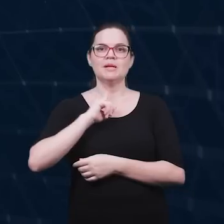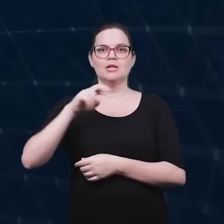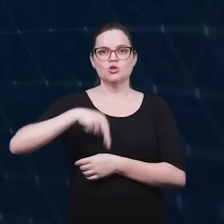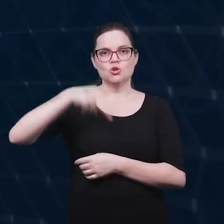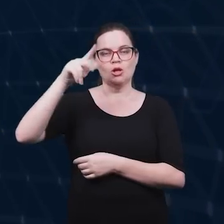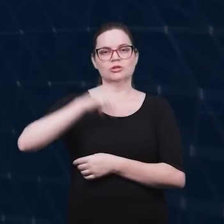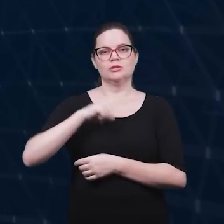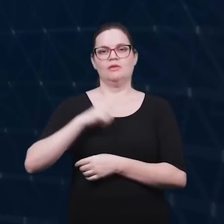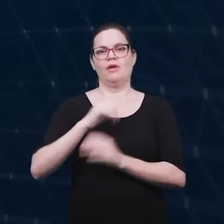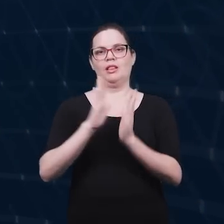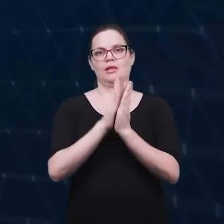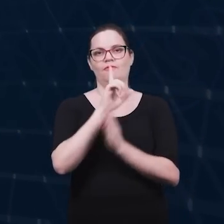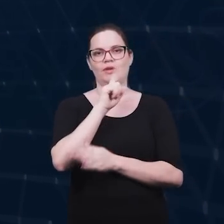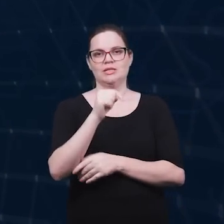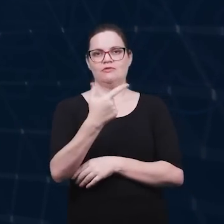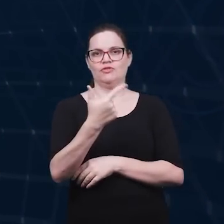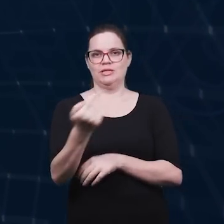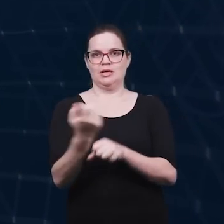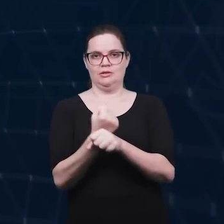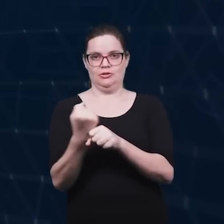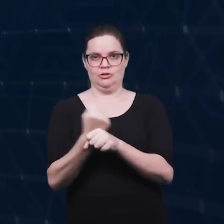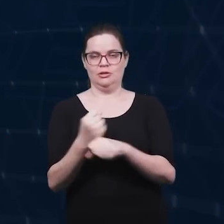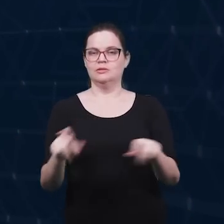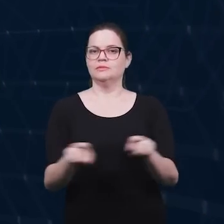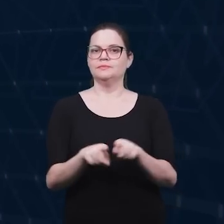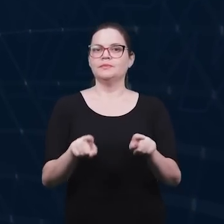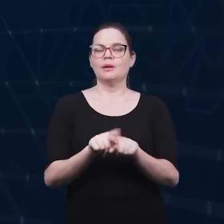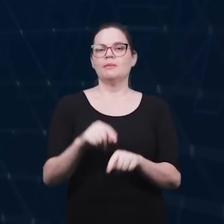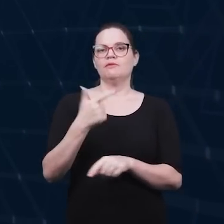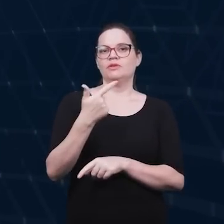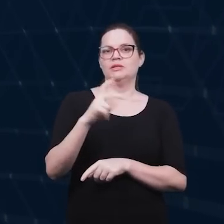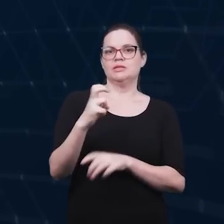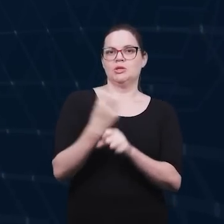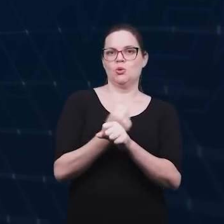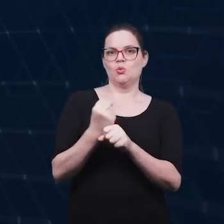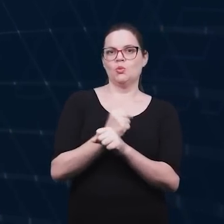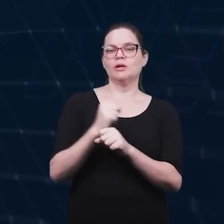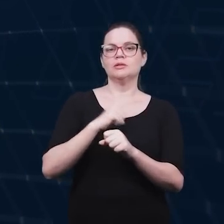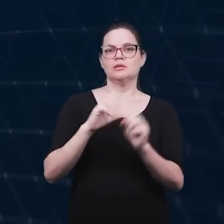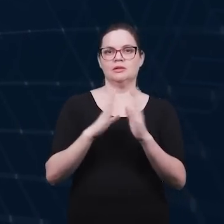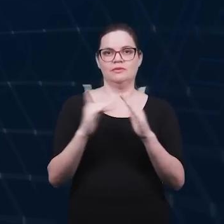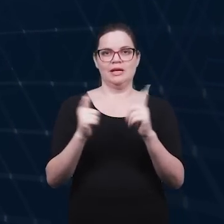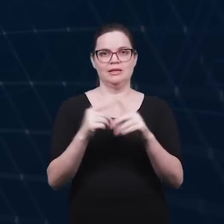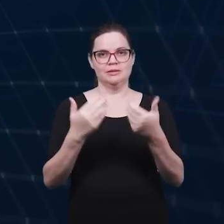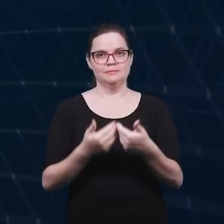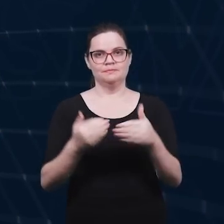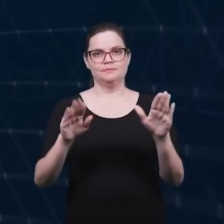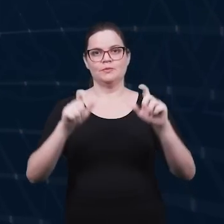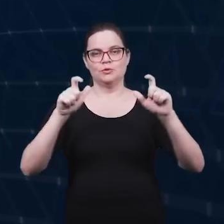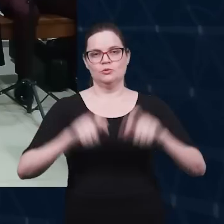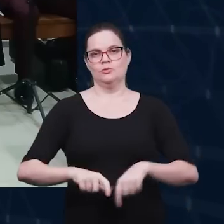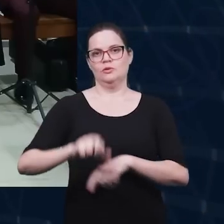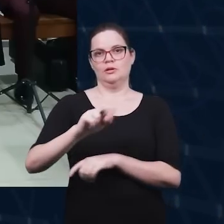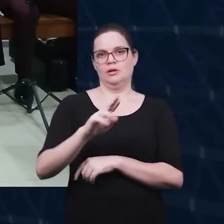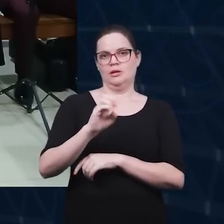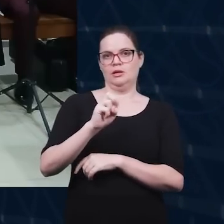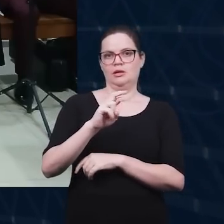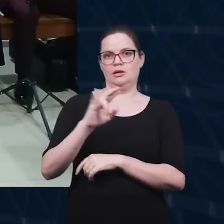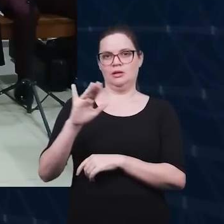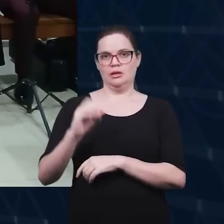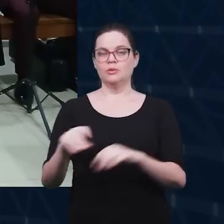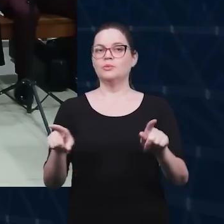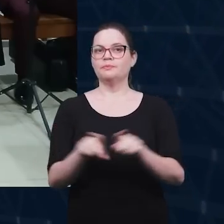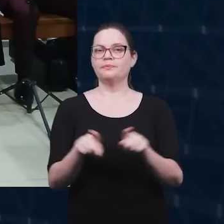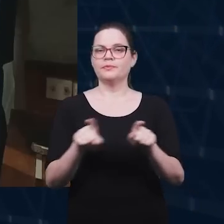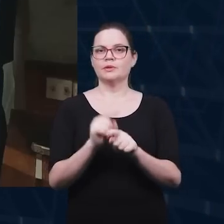Minas. Agora as fotos de aniversário também de 25 anos da consagração do templo em Recreio. Fotos do culto